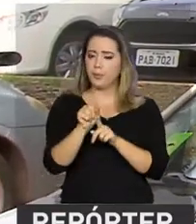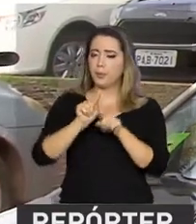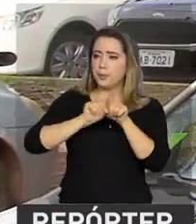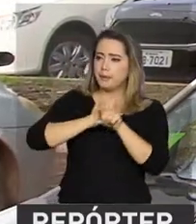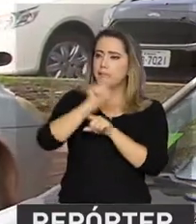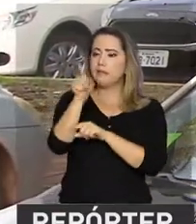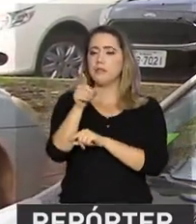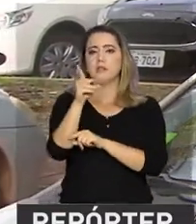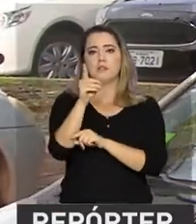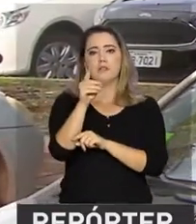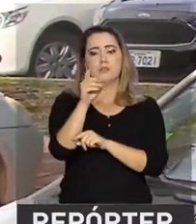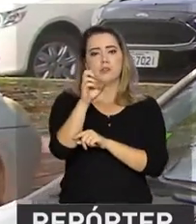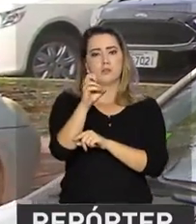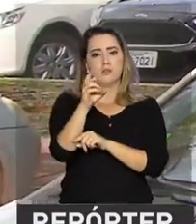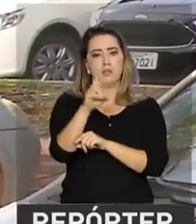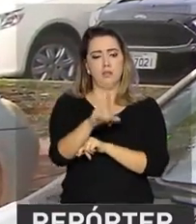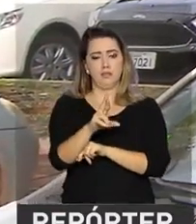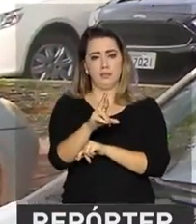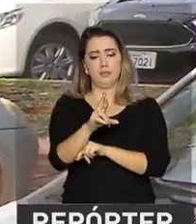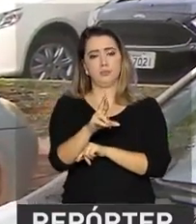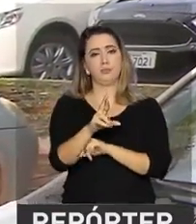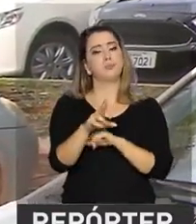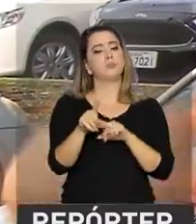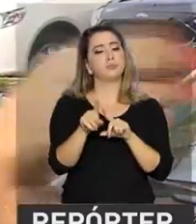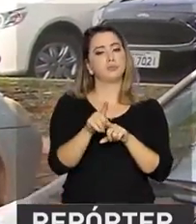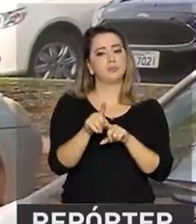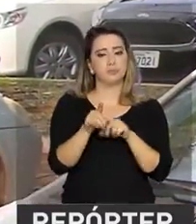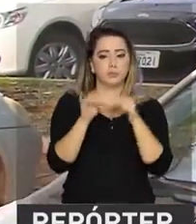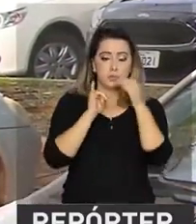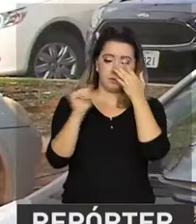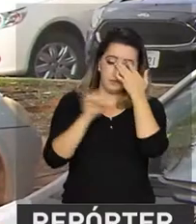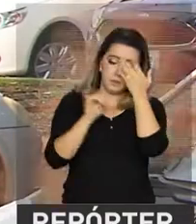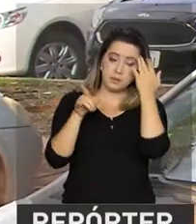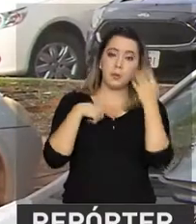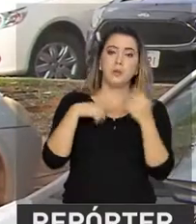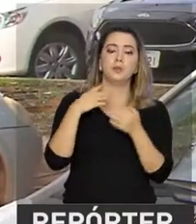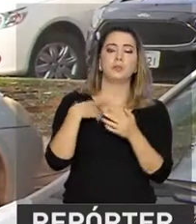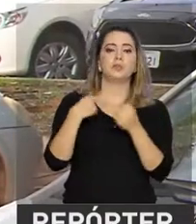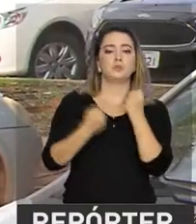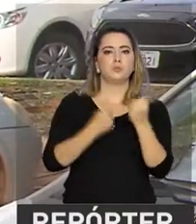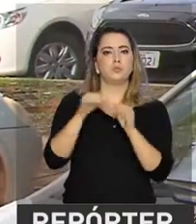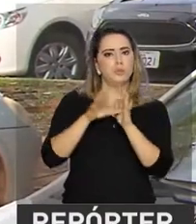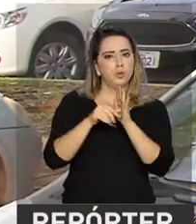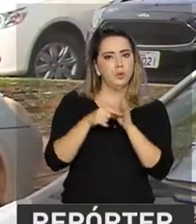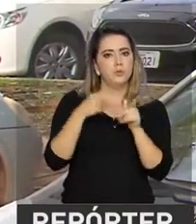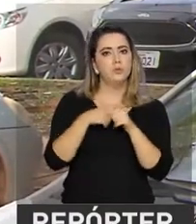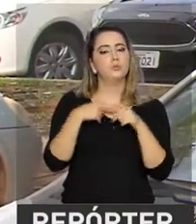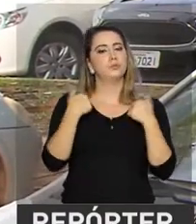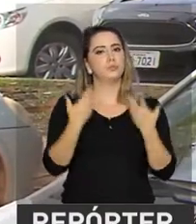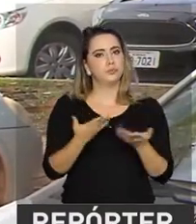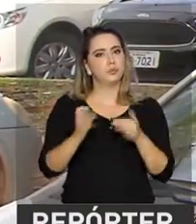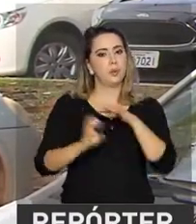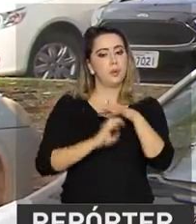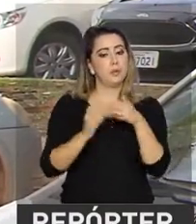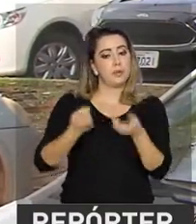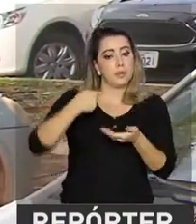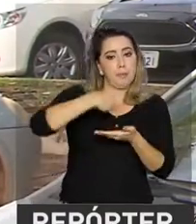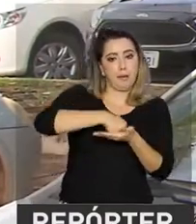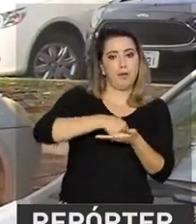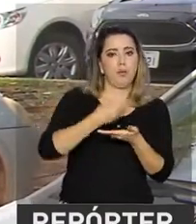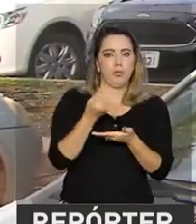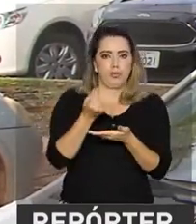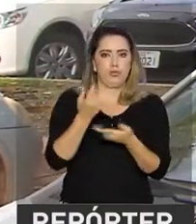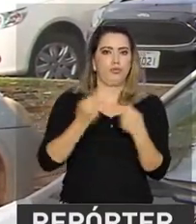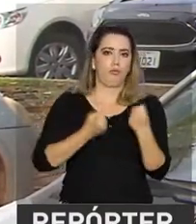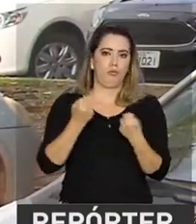multa foi numa estrada de competência do dr para poder dar baixa poder o seguro pagar um transtorno